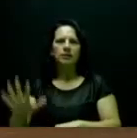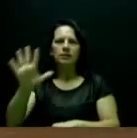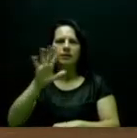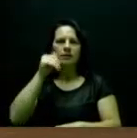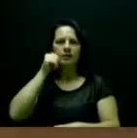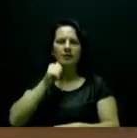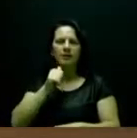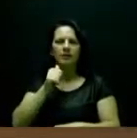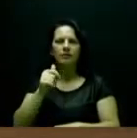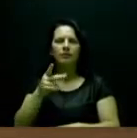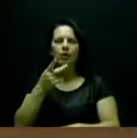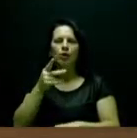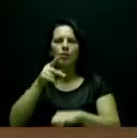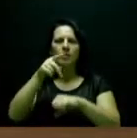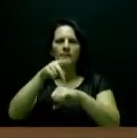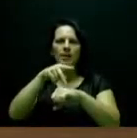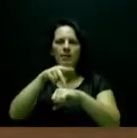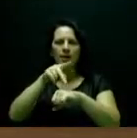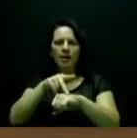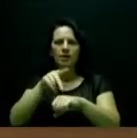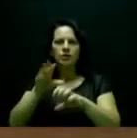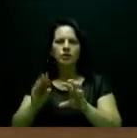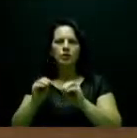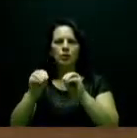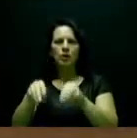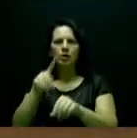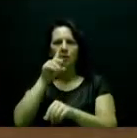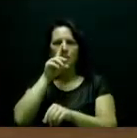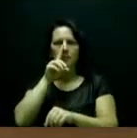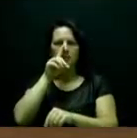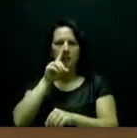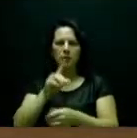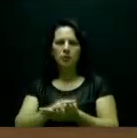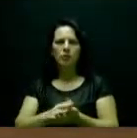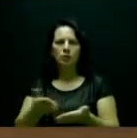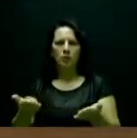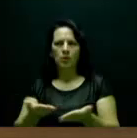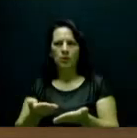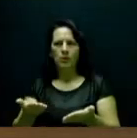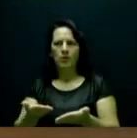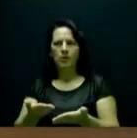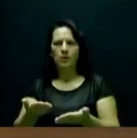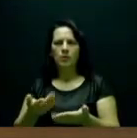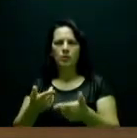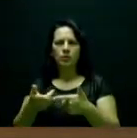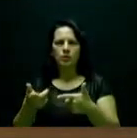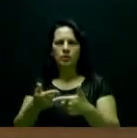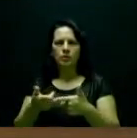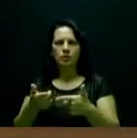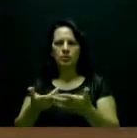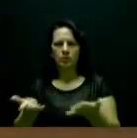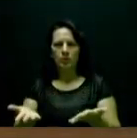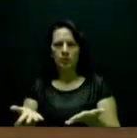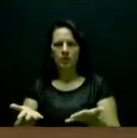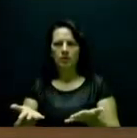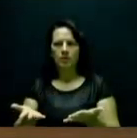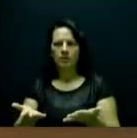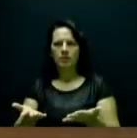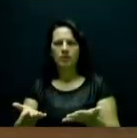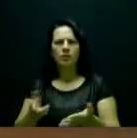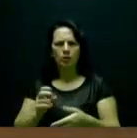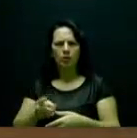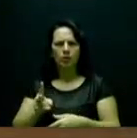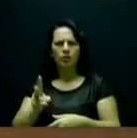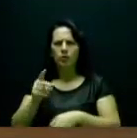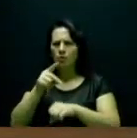que ela citou uma pedra que tinha colocado em risco, e hoje ela estava com os problemas, mas o problema continuou lá,